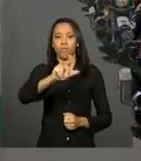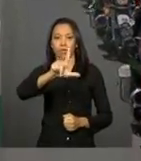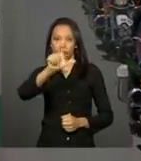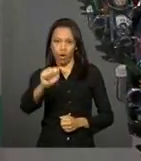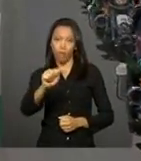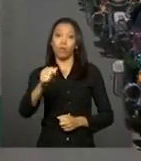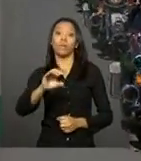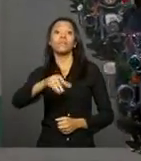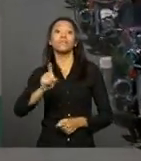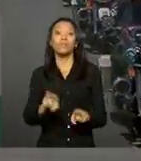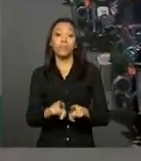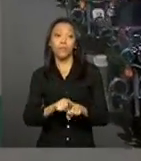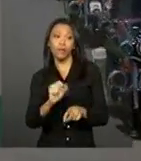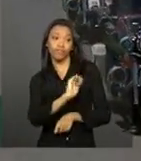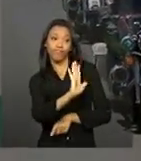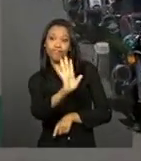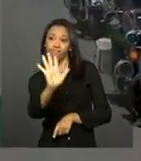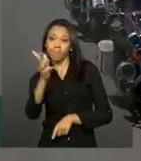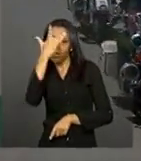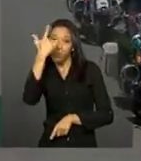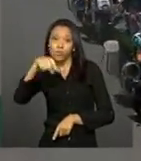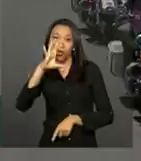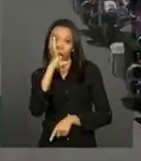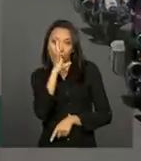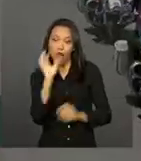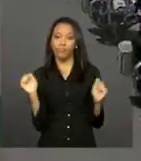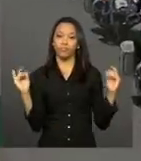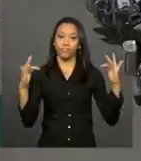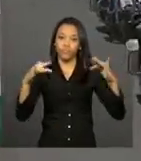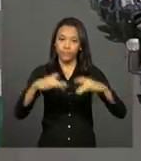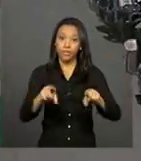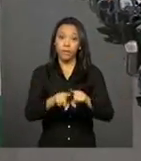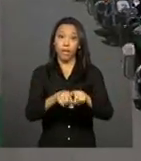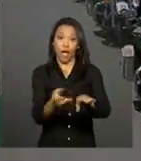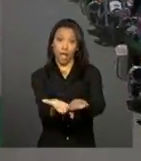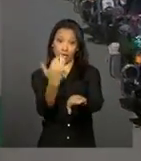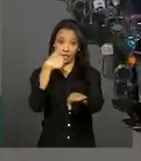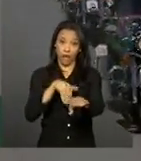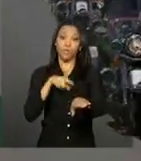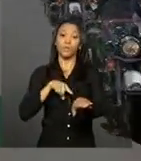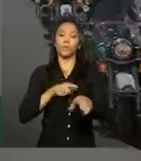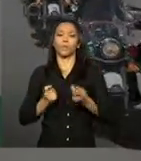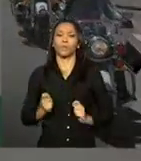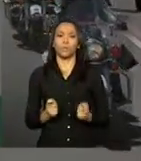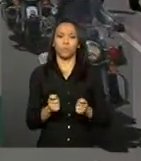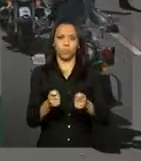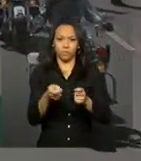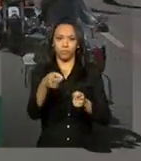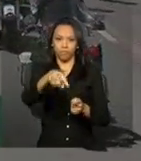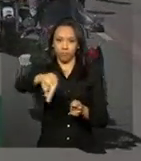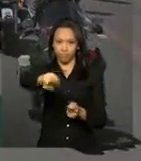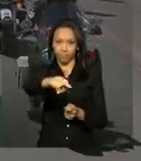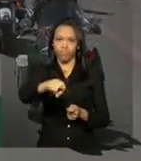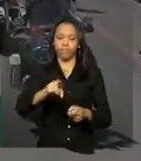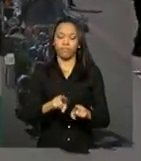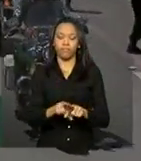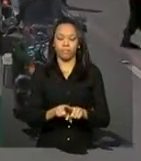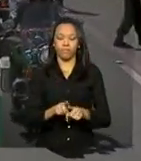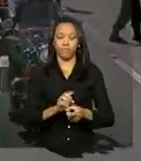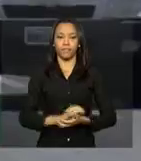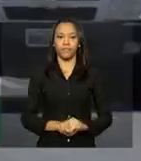a população. Atrás vem o Regimento de Cavalaria dos Dragões da Independência.